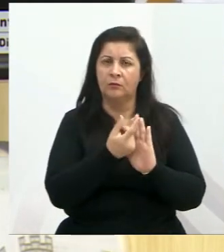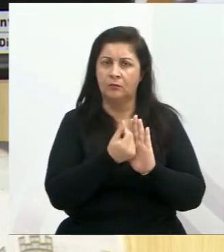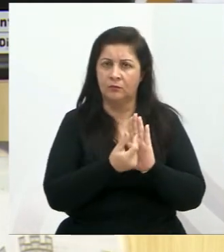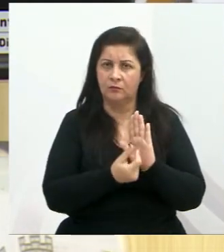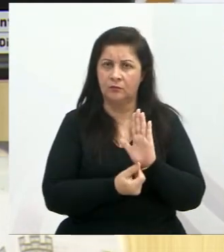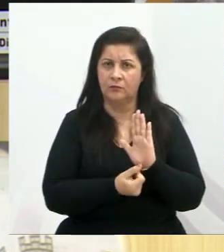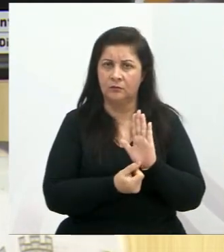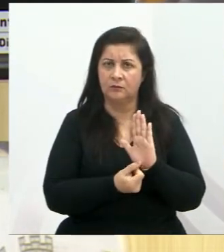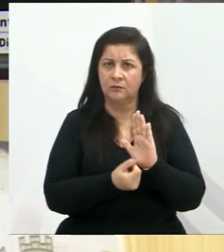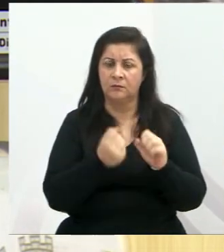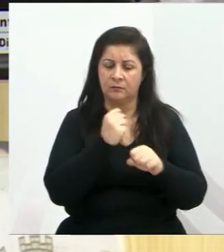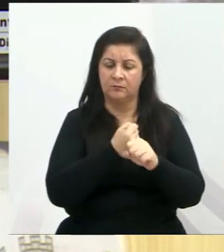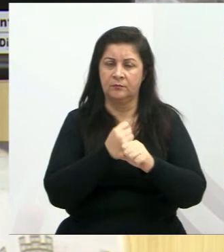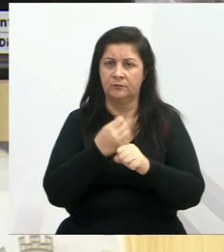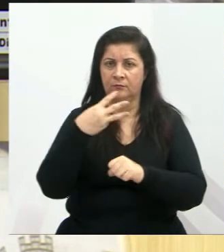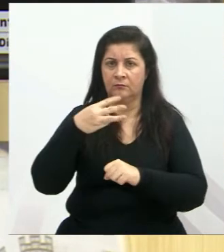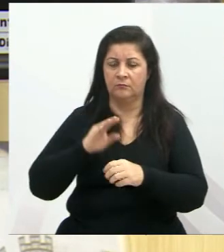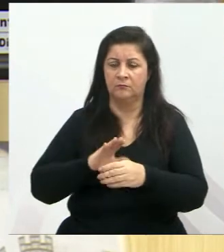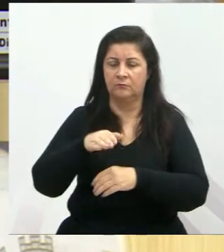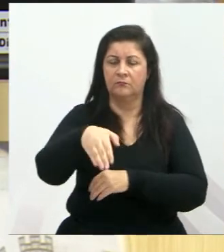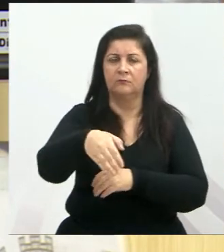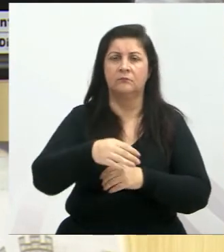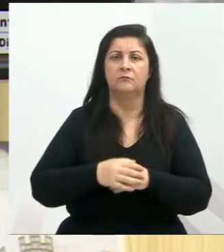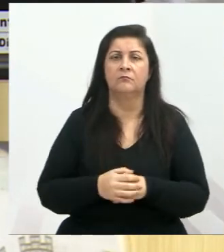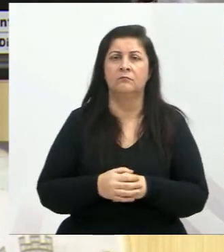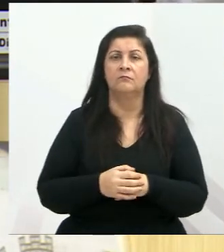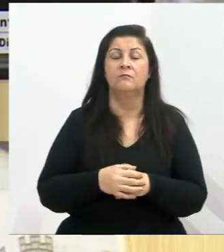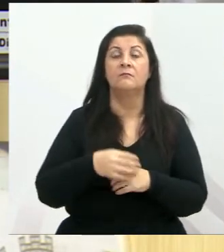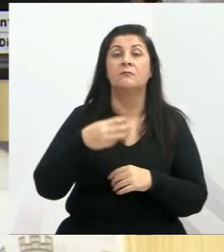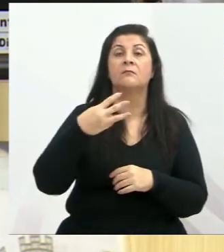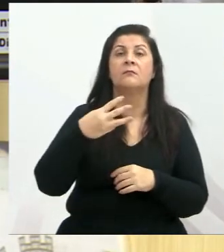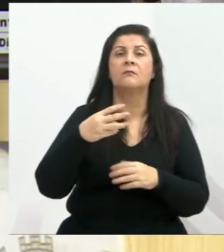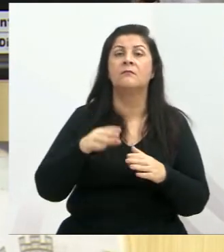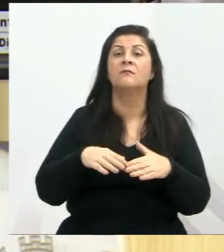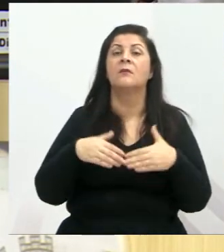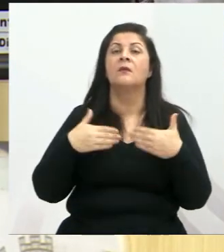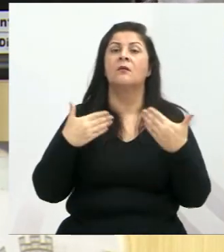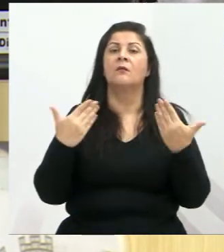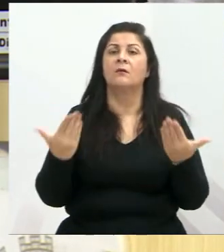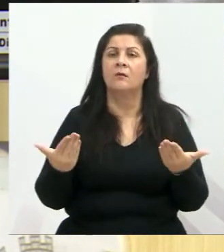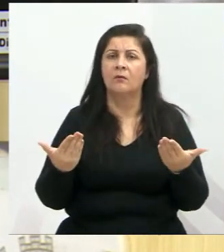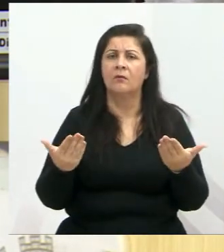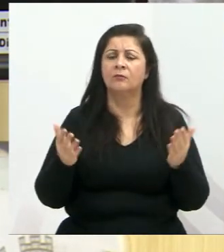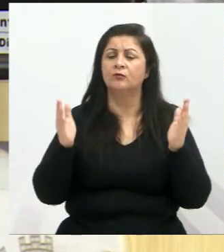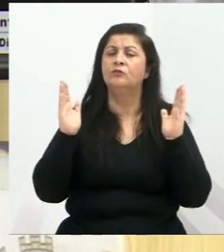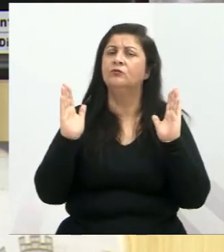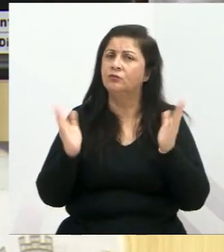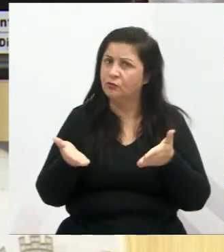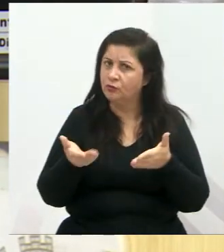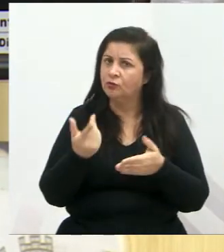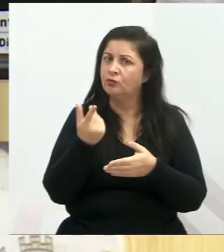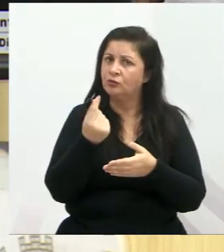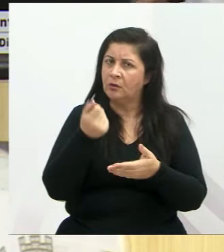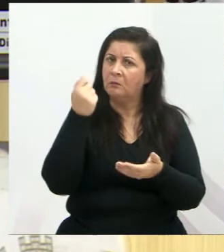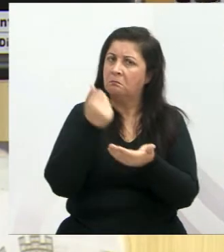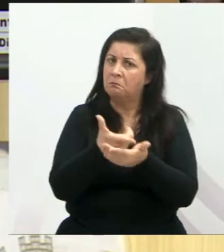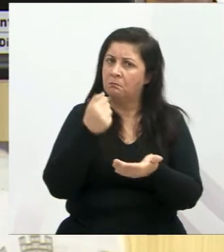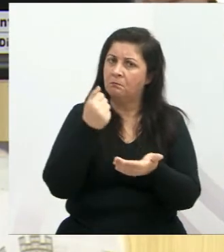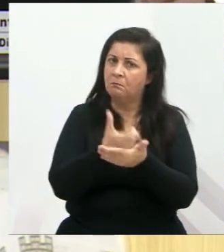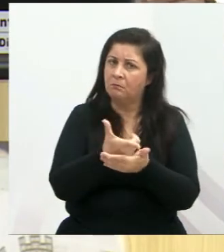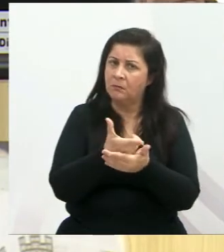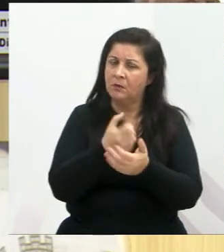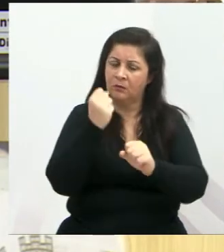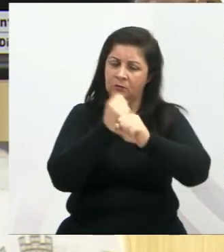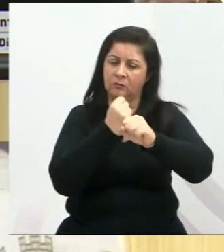obras da terceira ponte? 3. Qual é o valor gasto até o momento nas obras da terceira